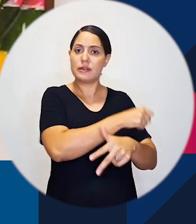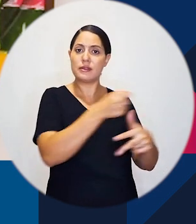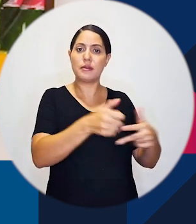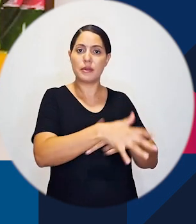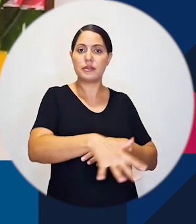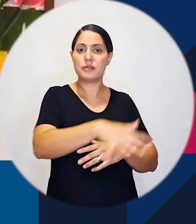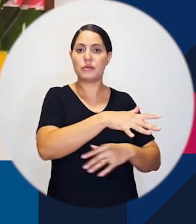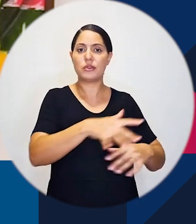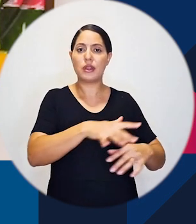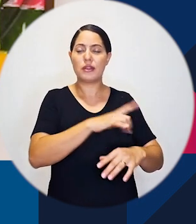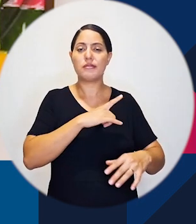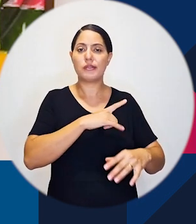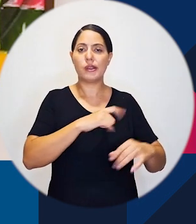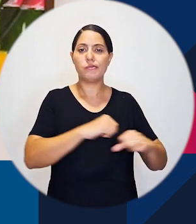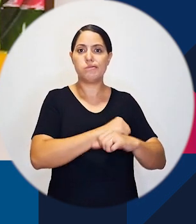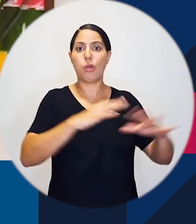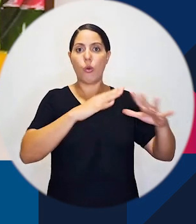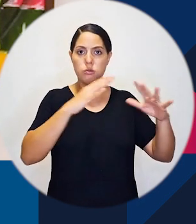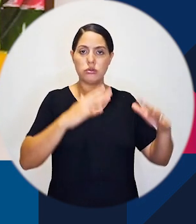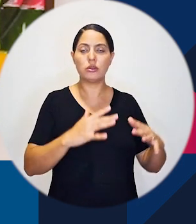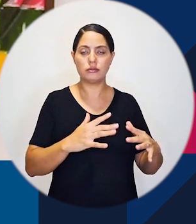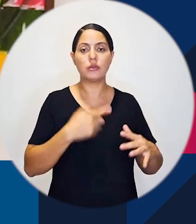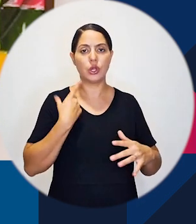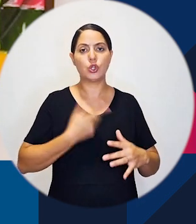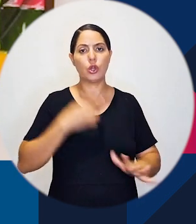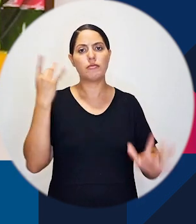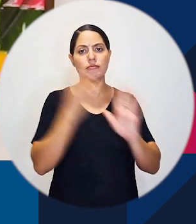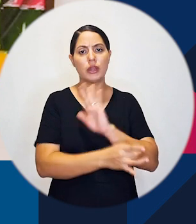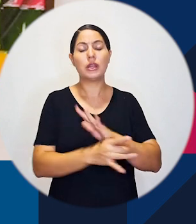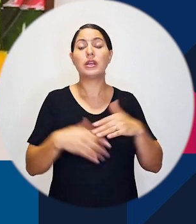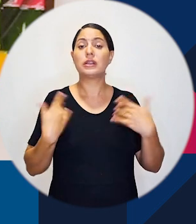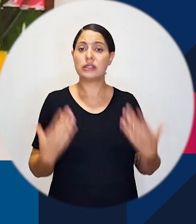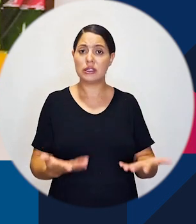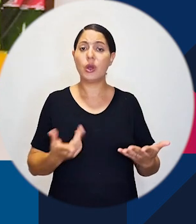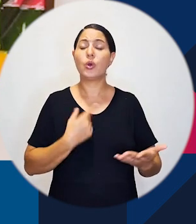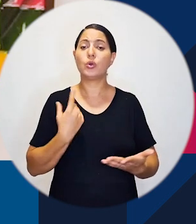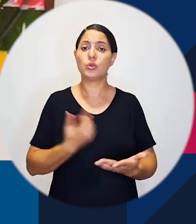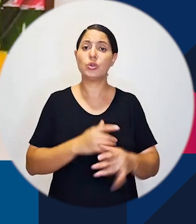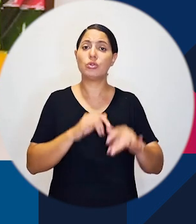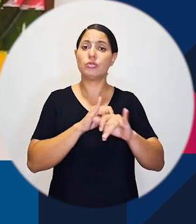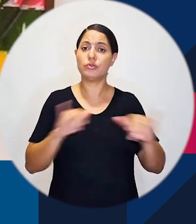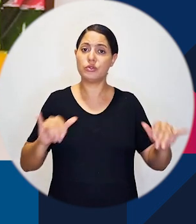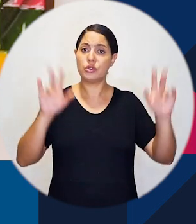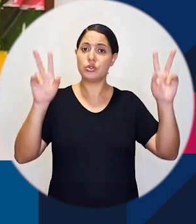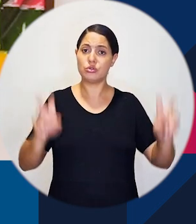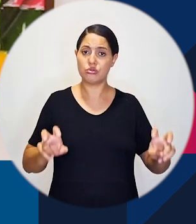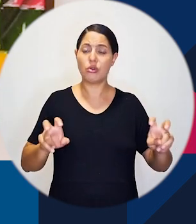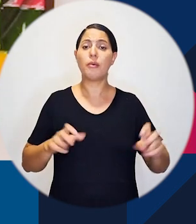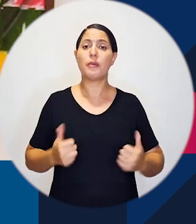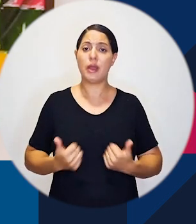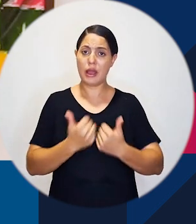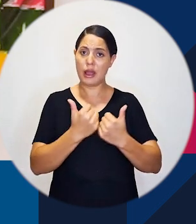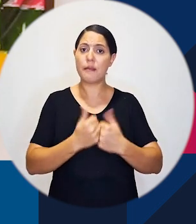Três Poderes recentemente. Nossa posição sobre esses eventos permanece inalterada.